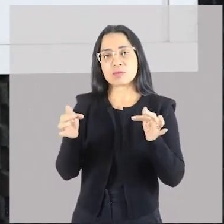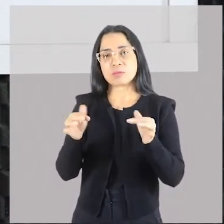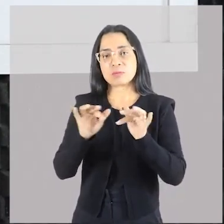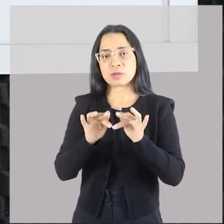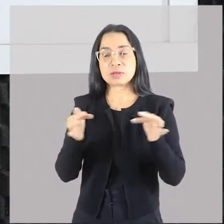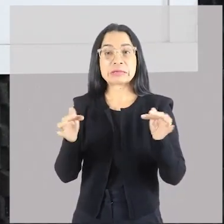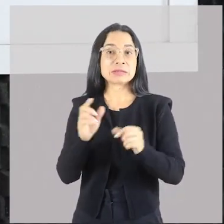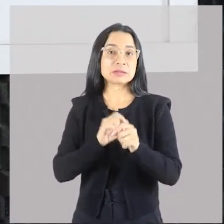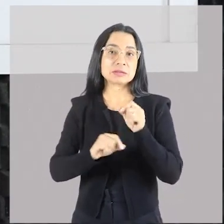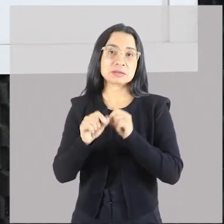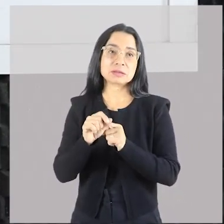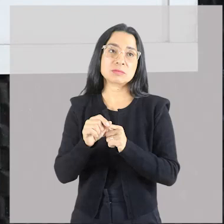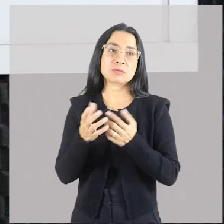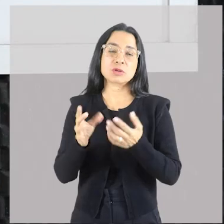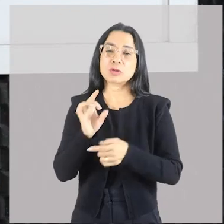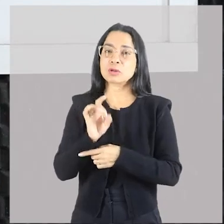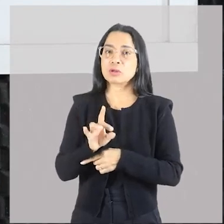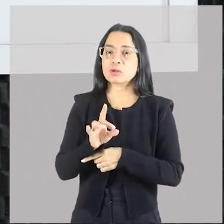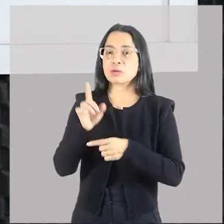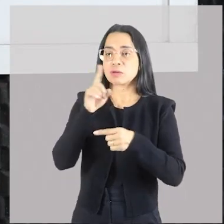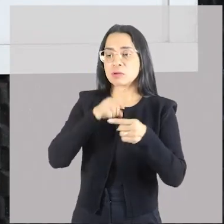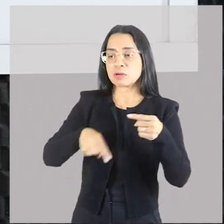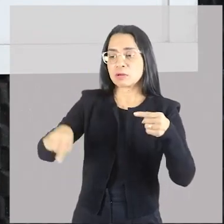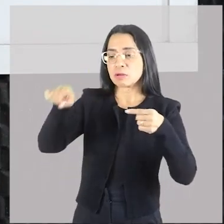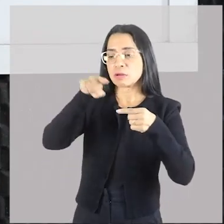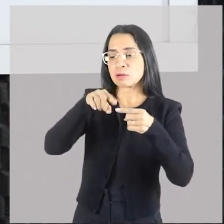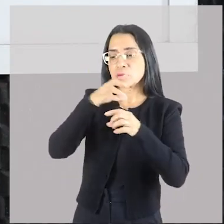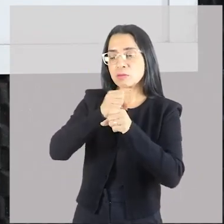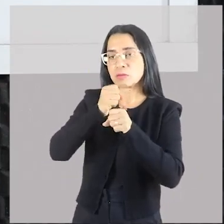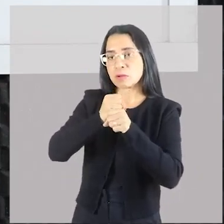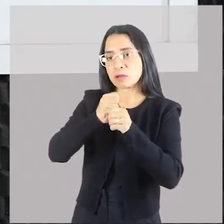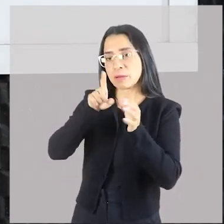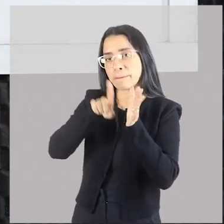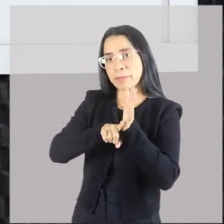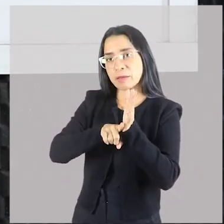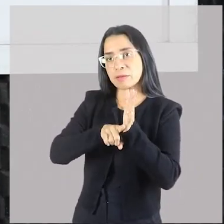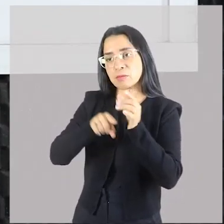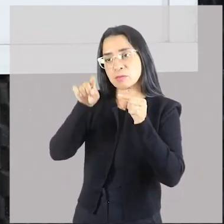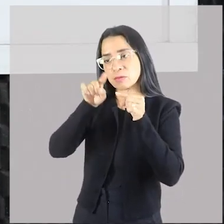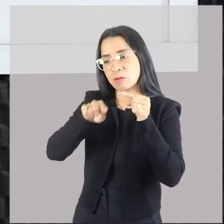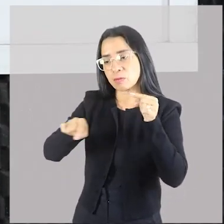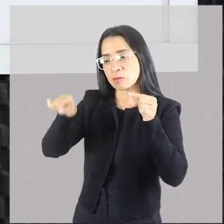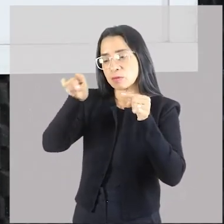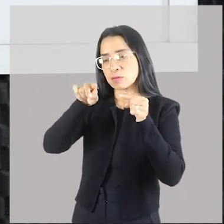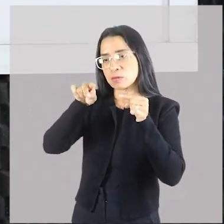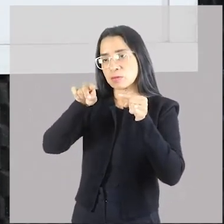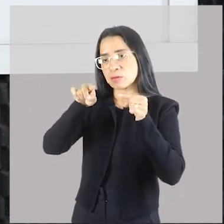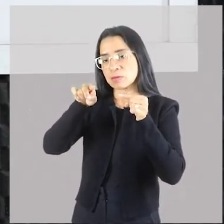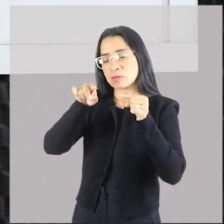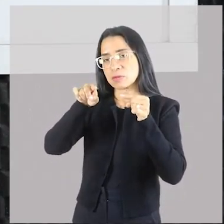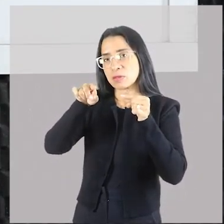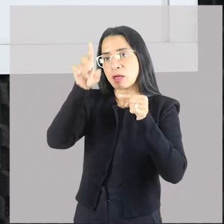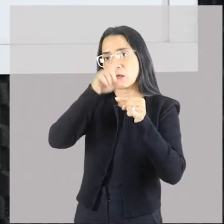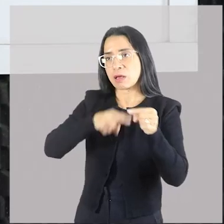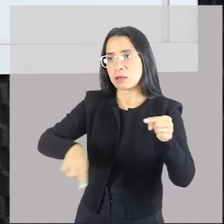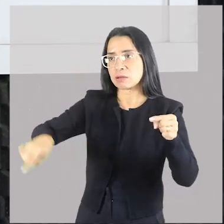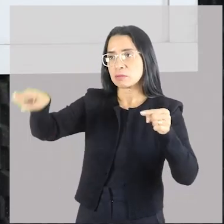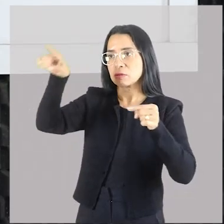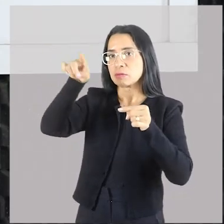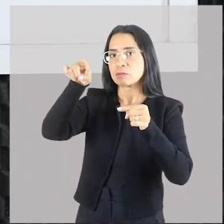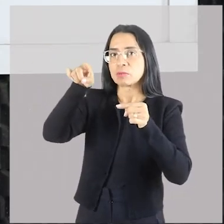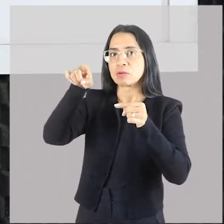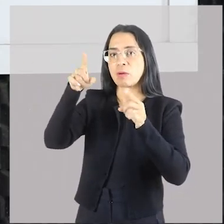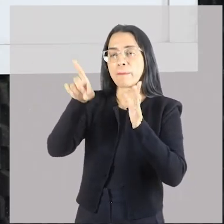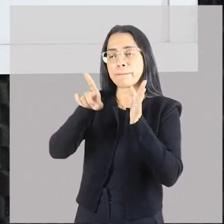você calcular a área do círculo todo e subtrair do círculo de dentro. A área do círculo maior menos a área do círculo